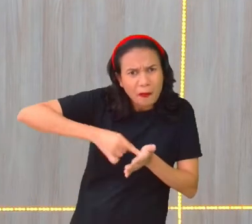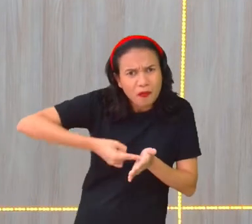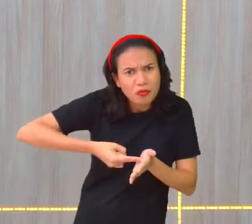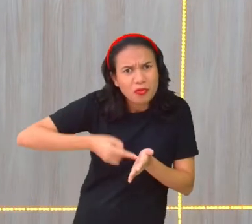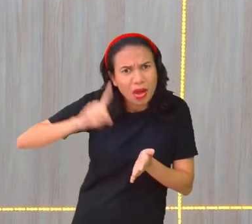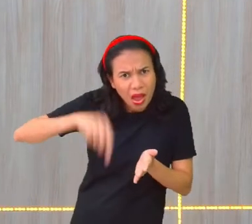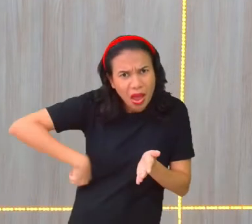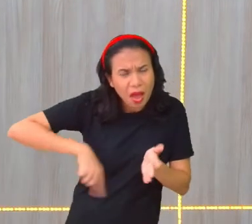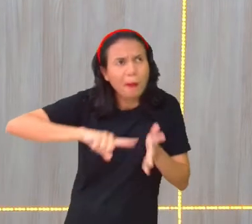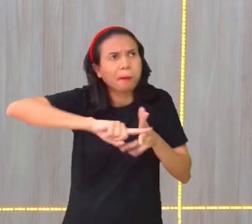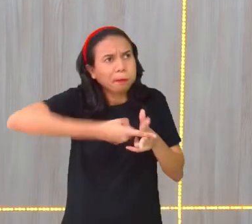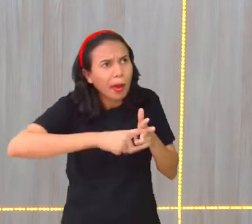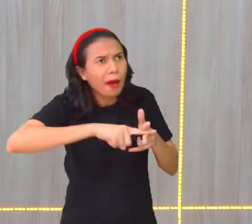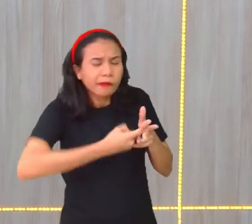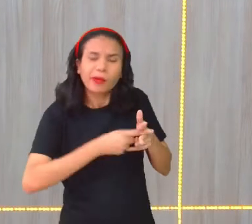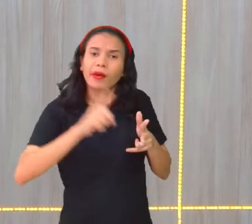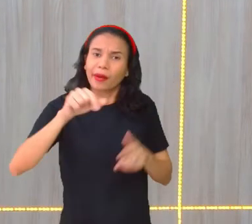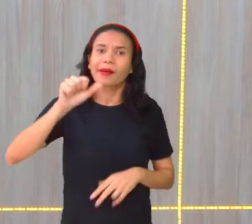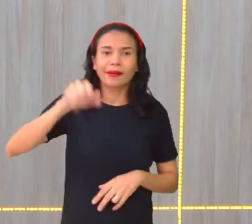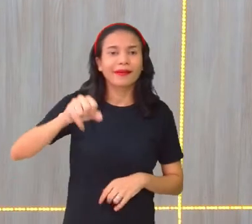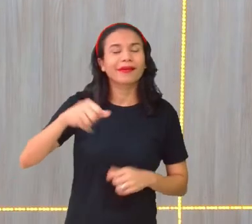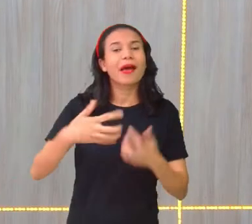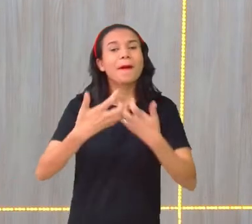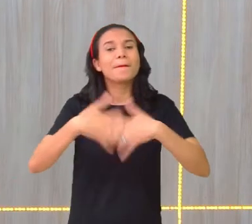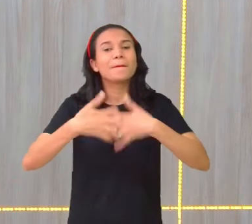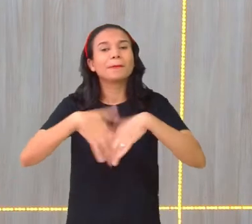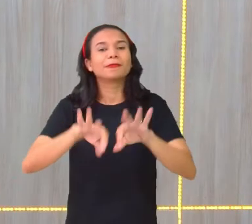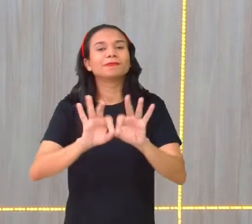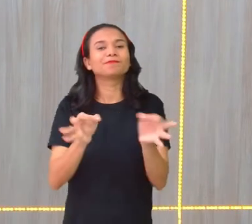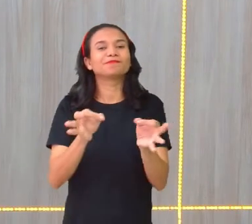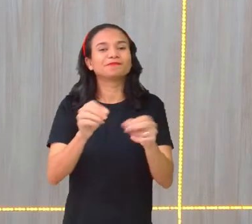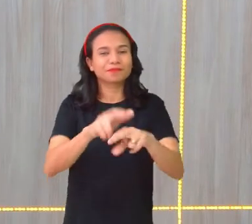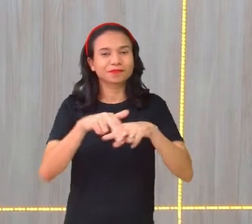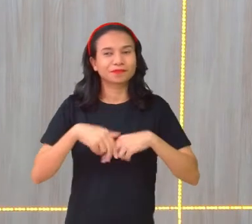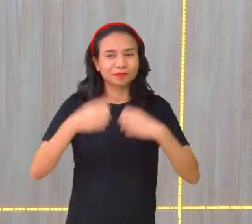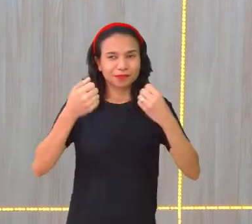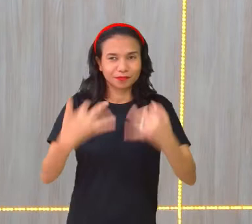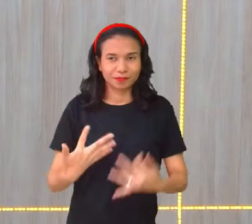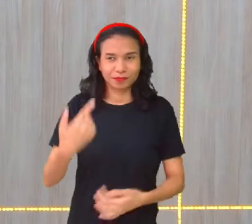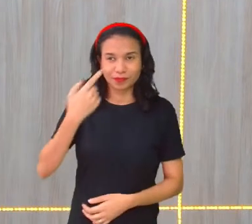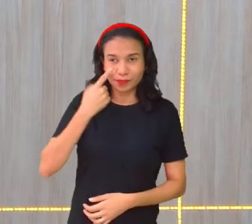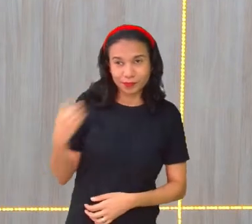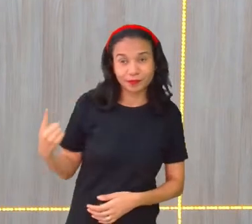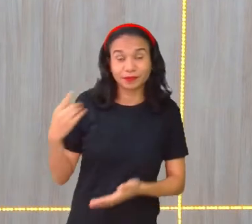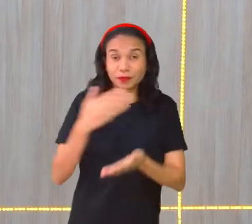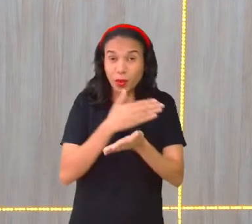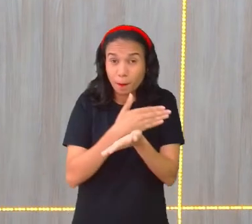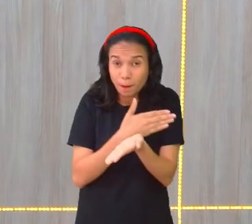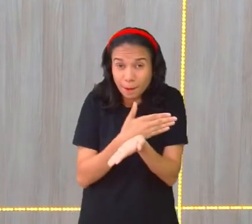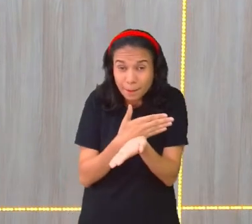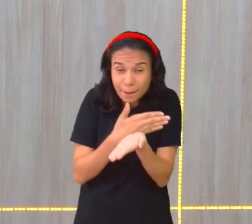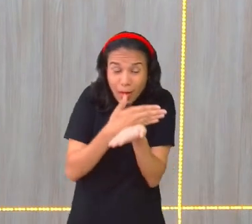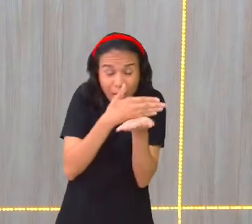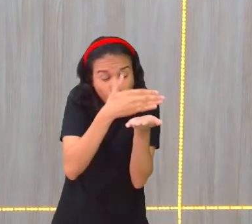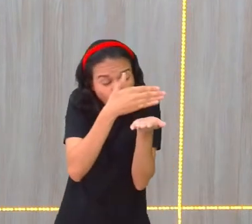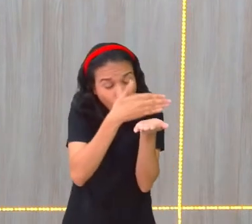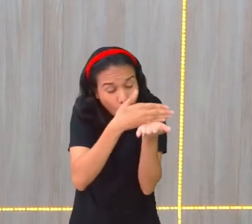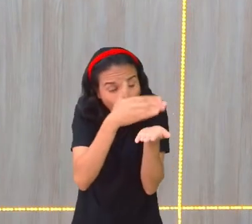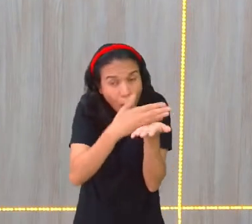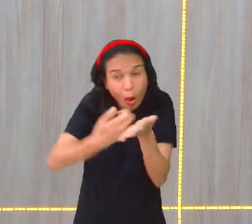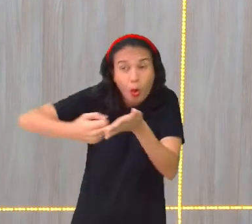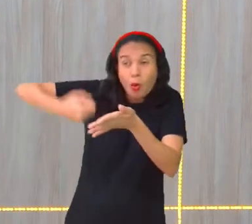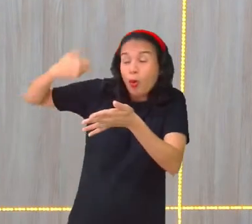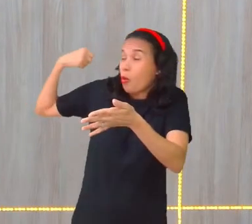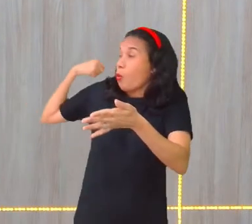é? É considerado uma máquina simples. Vocês vão entender por quê. Vê só. Desde o início, né,